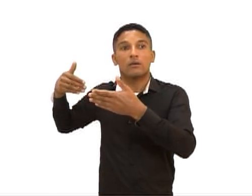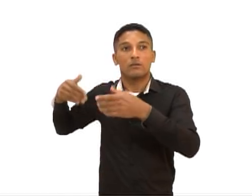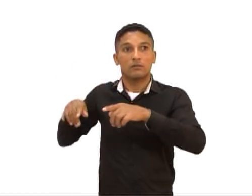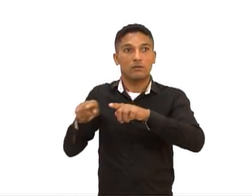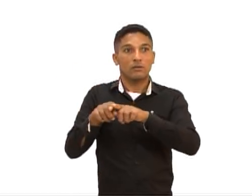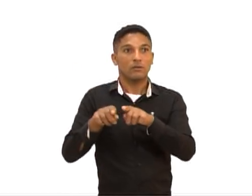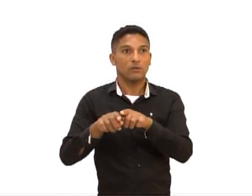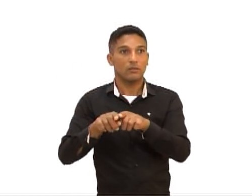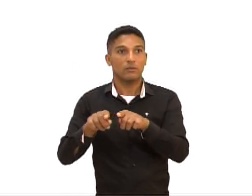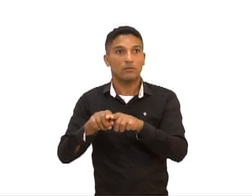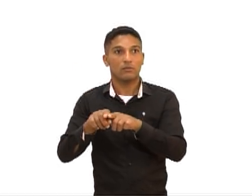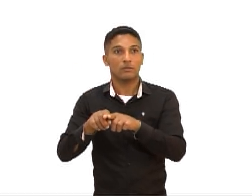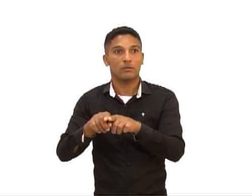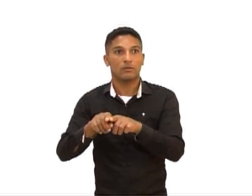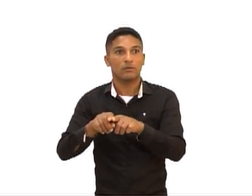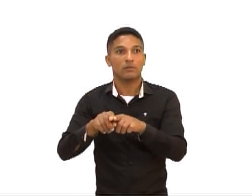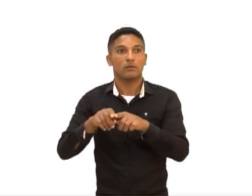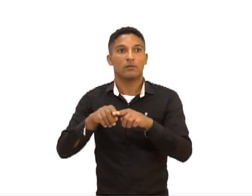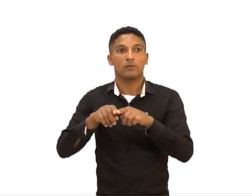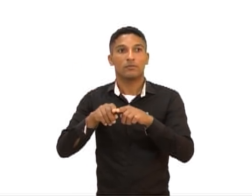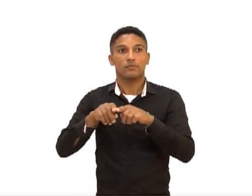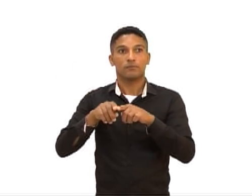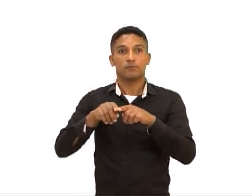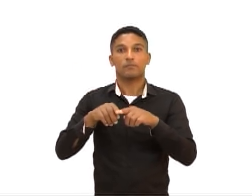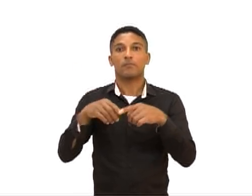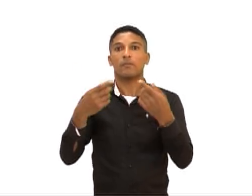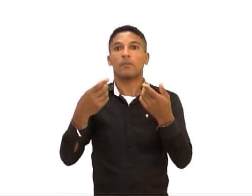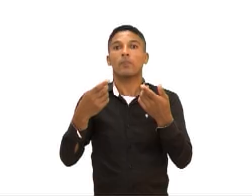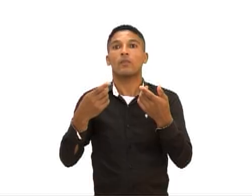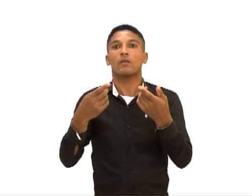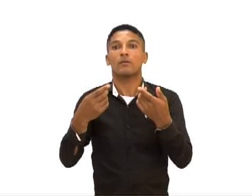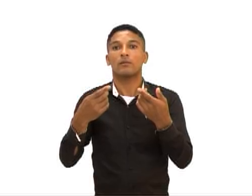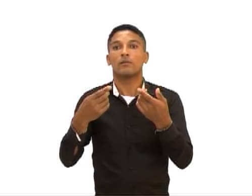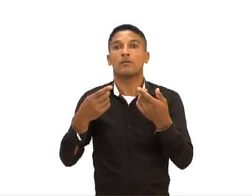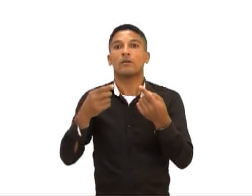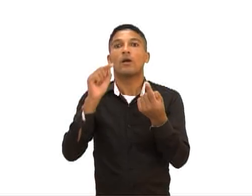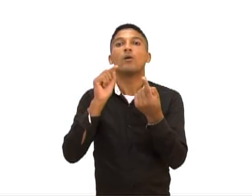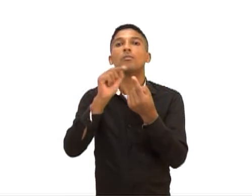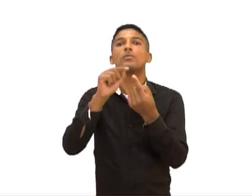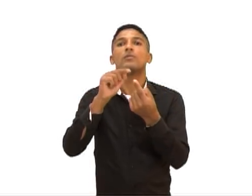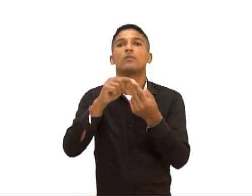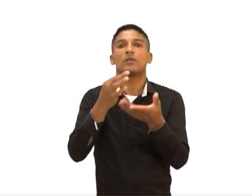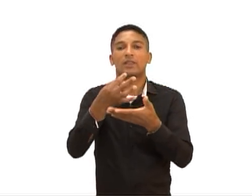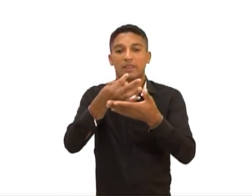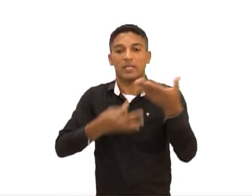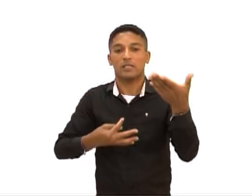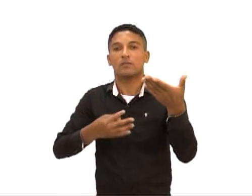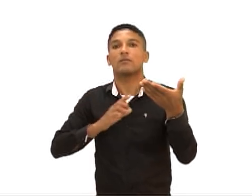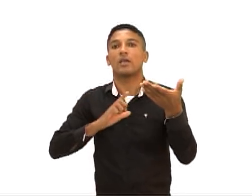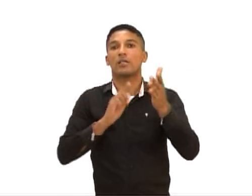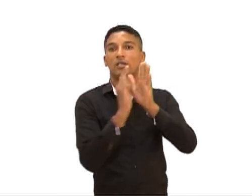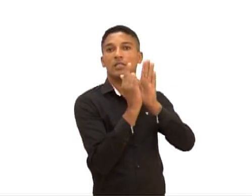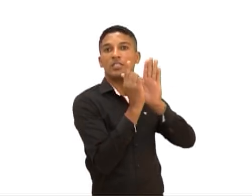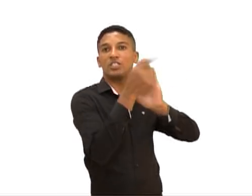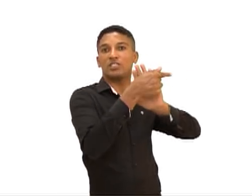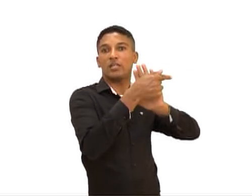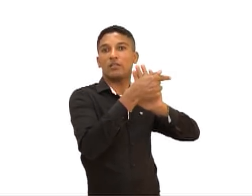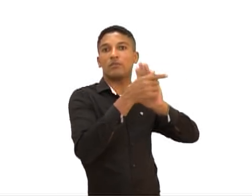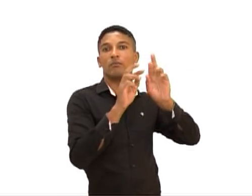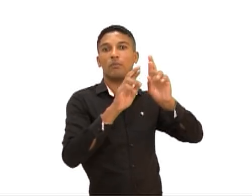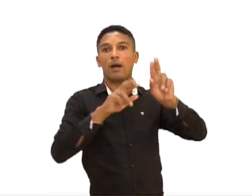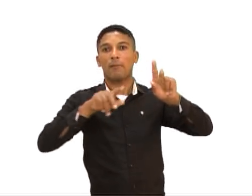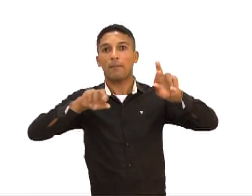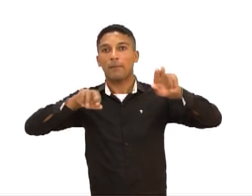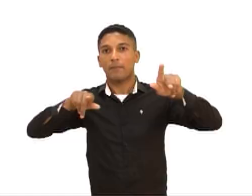desses eixos temáticos aí. Vamos buscar identificar a finalidade de textos de diferentes gêneros, estabelecer relação